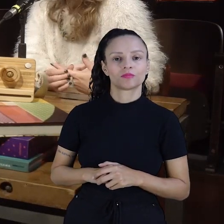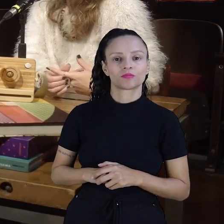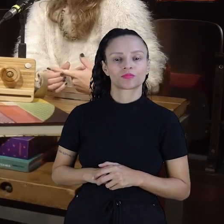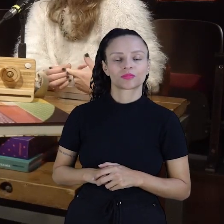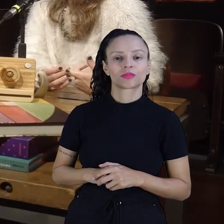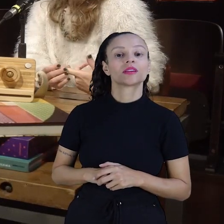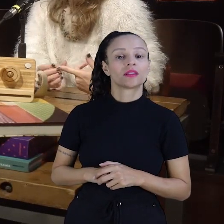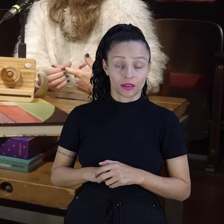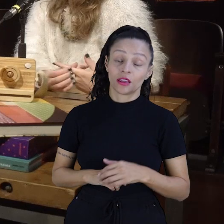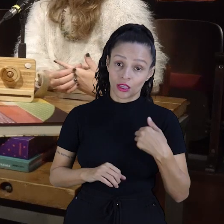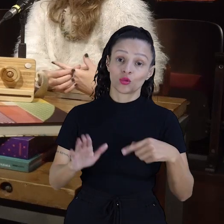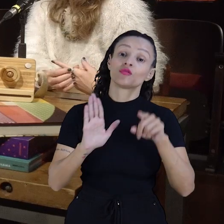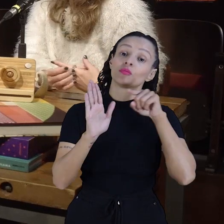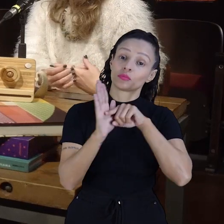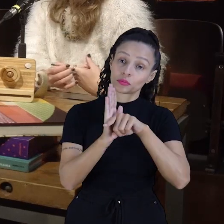Vou